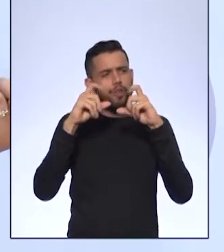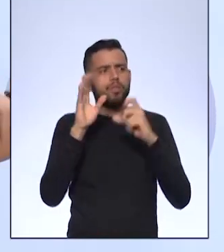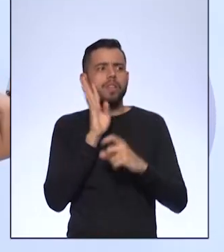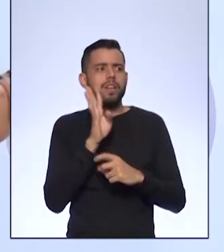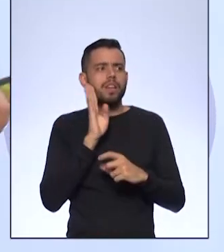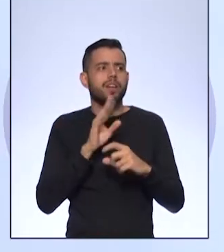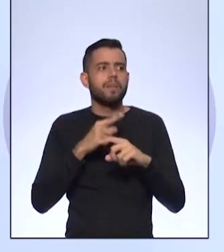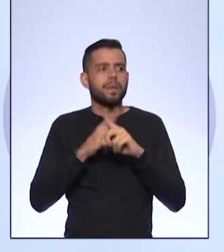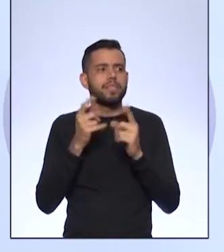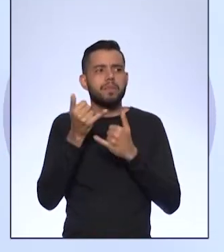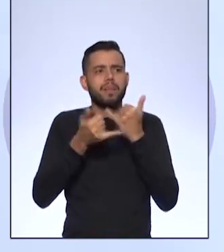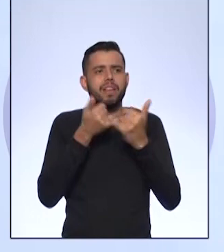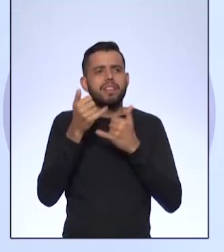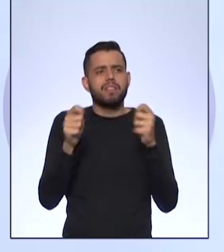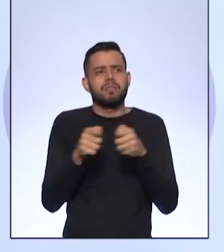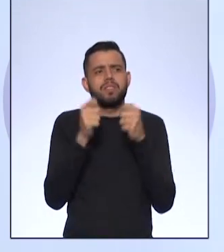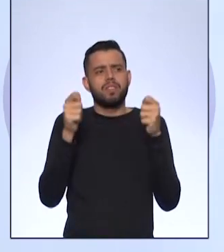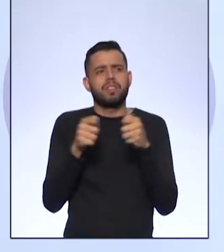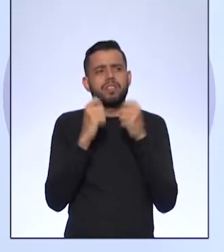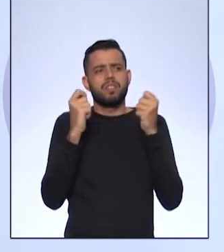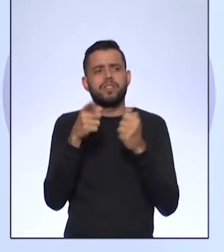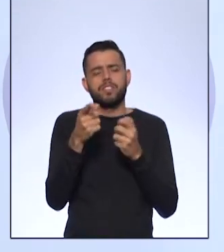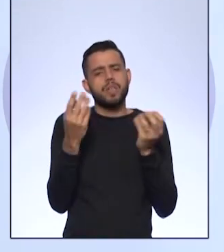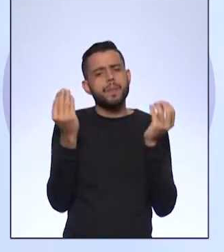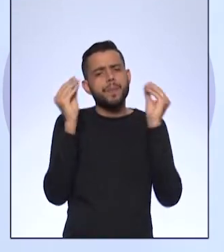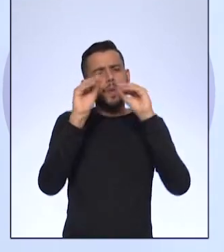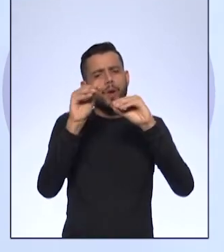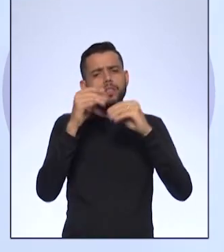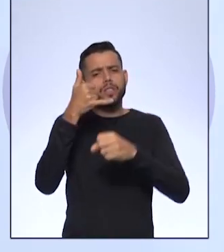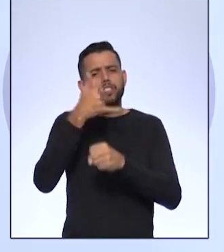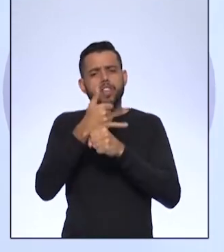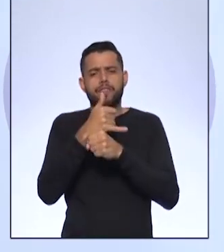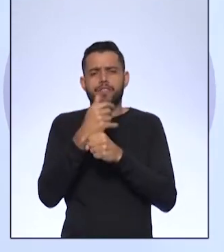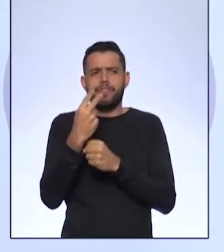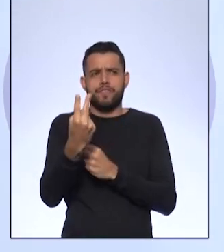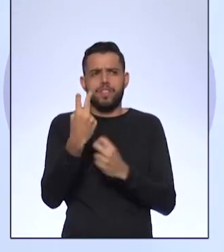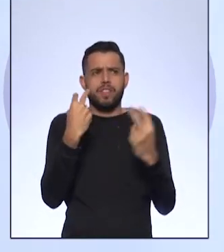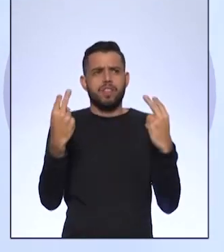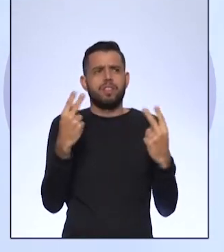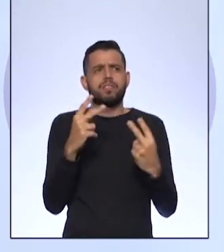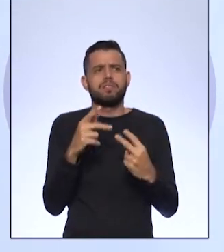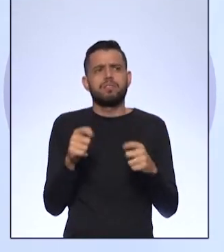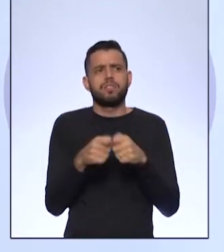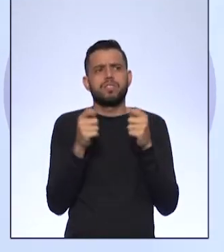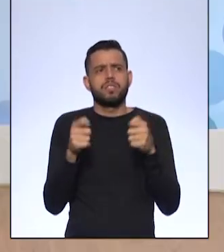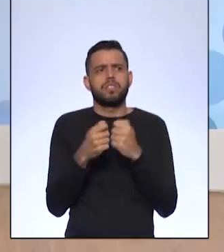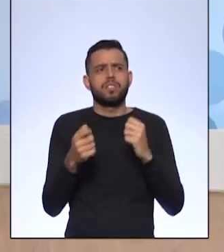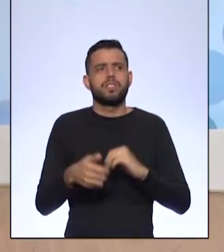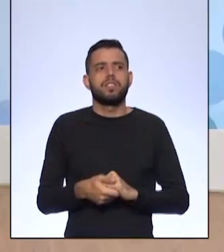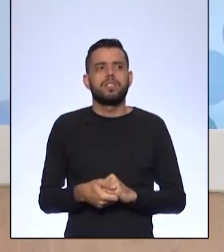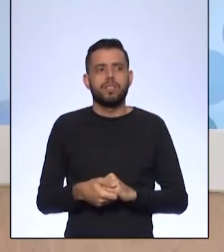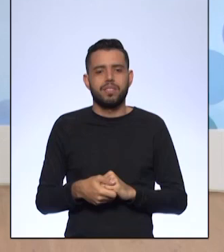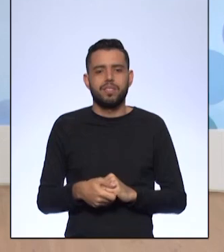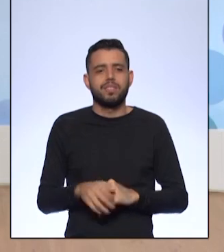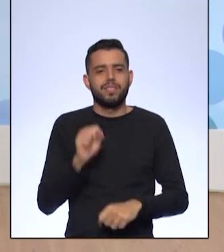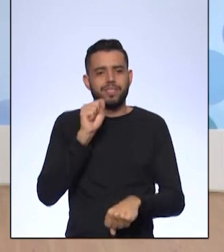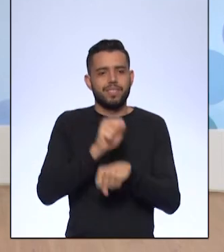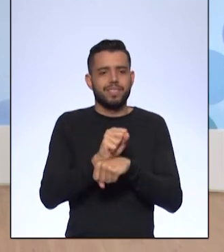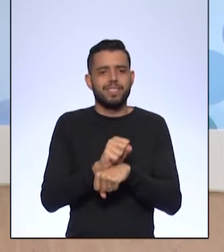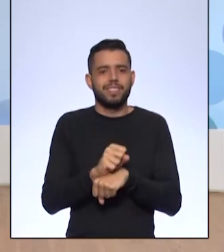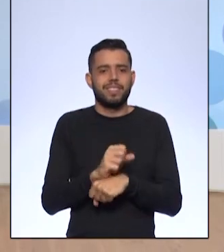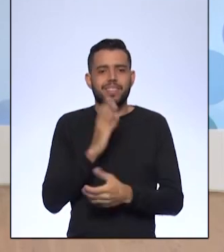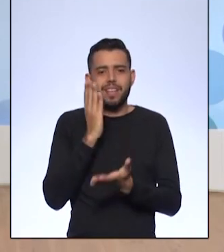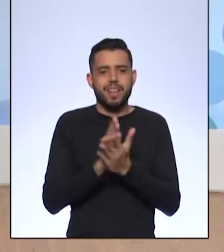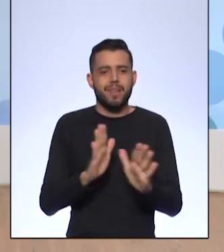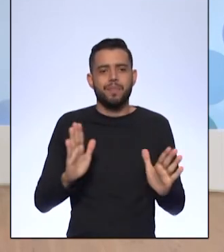uma brincadeira meio idiota, e você vai lá e posta, e aí seu chefe vê e fala, meu, ele é um idiota. Chega, Fabiana. Chega, Fabiana. Verdade. Chega,